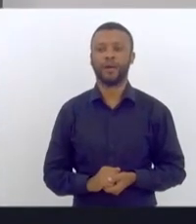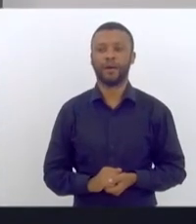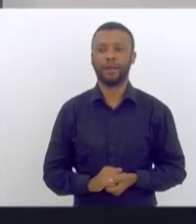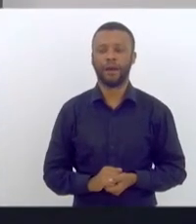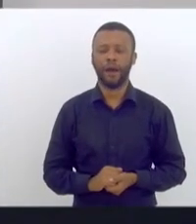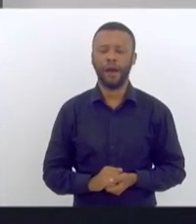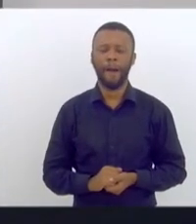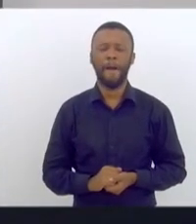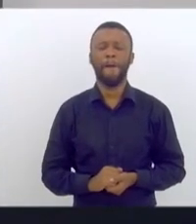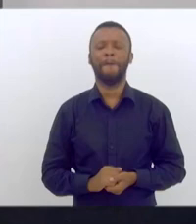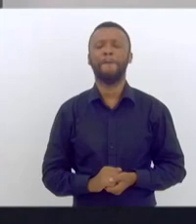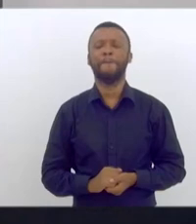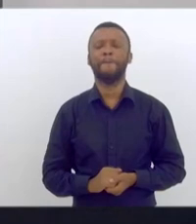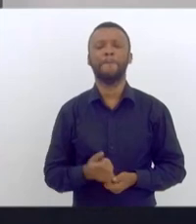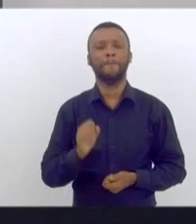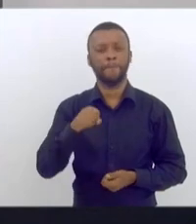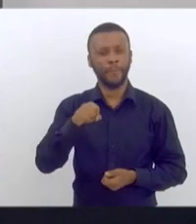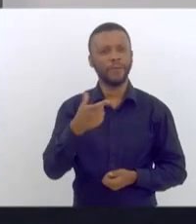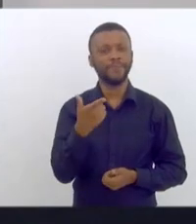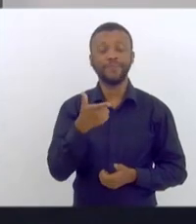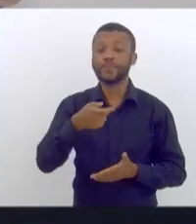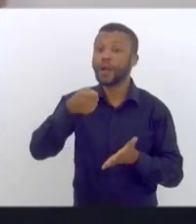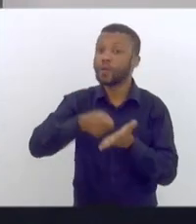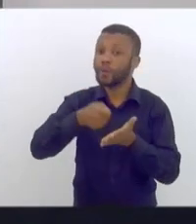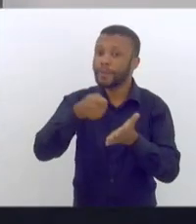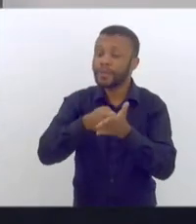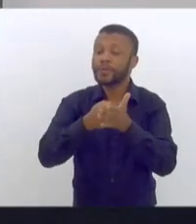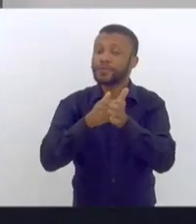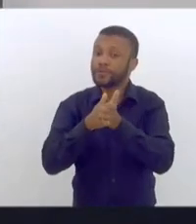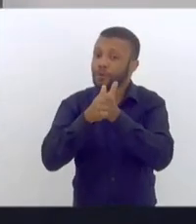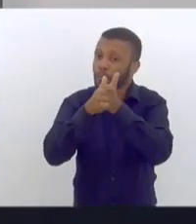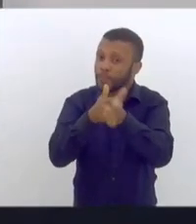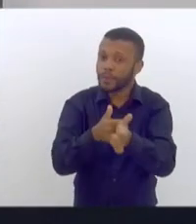sim são as obrigações de acompanhamento semestral